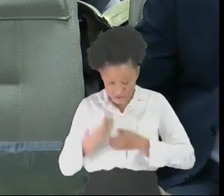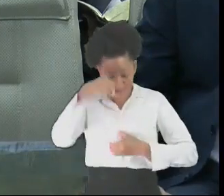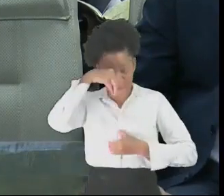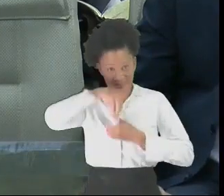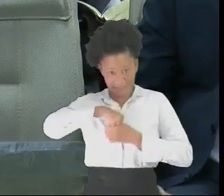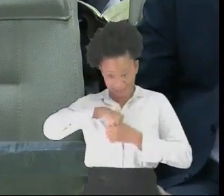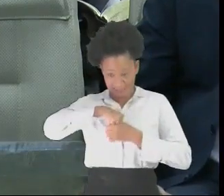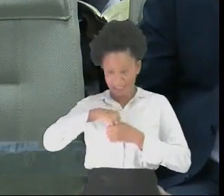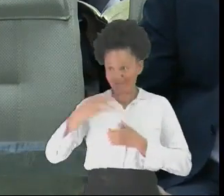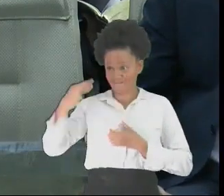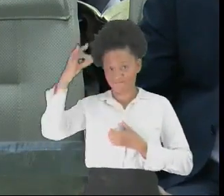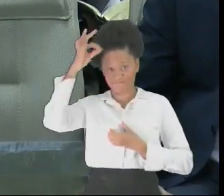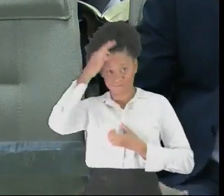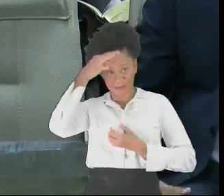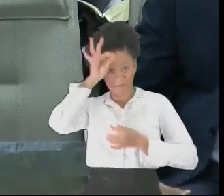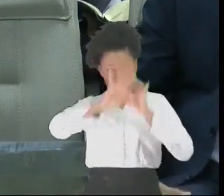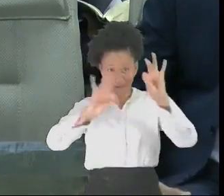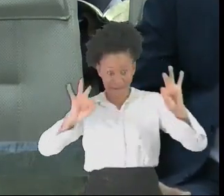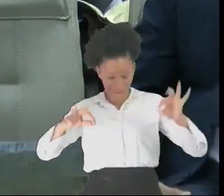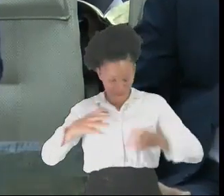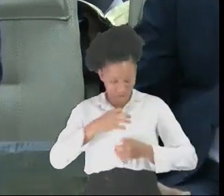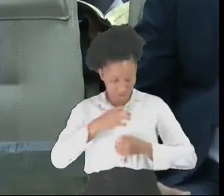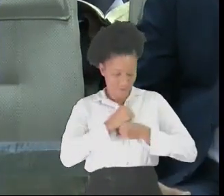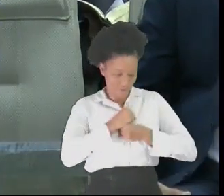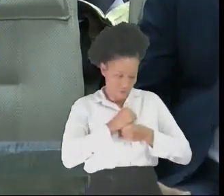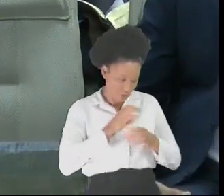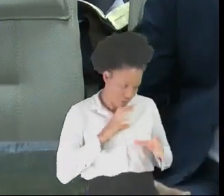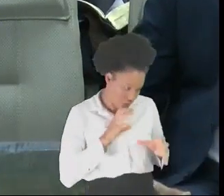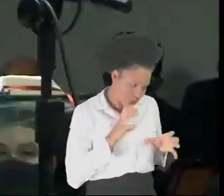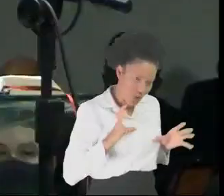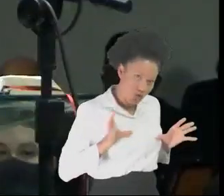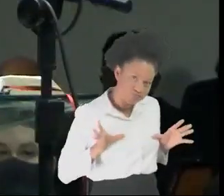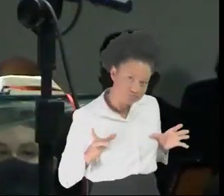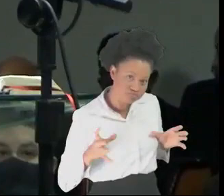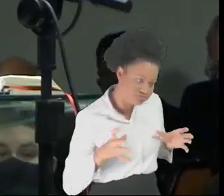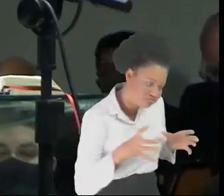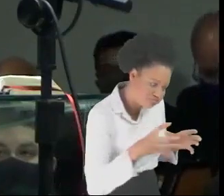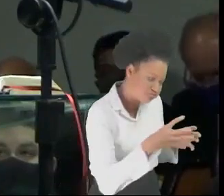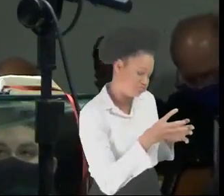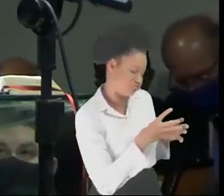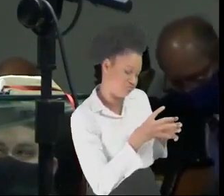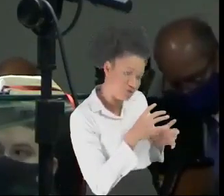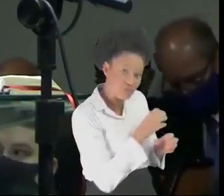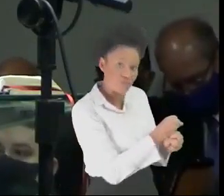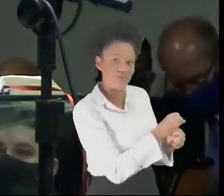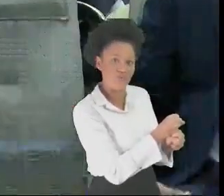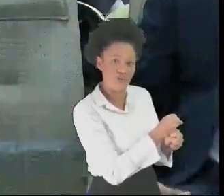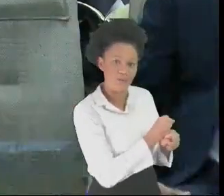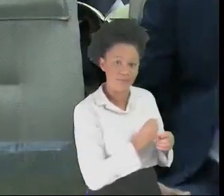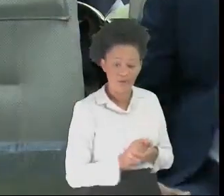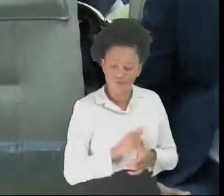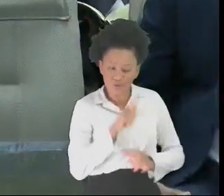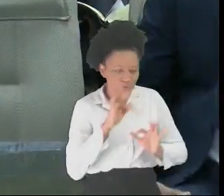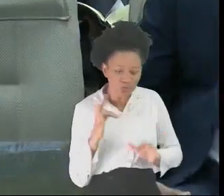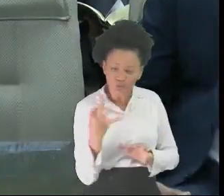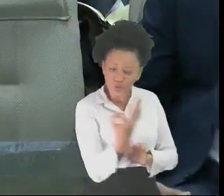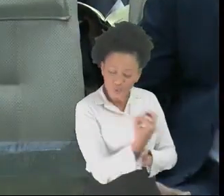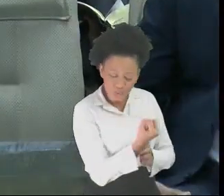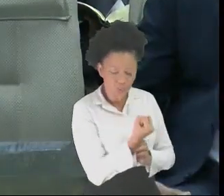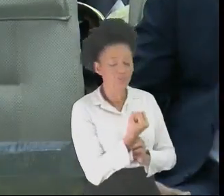realmente a resistência? O Espírito Santo. Deu para entender bem? Quando ele for tirado, aí o que é que a Bíblia